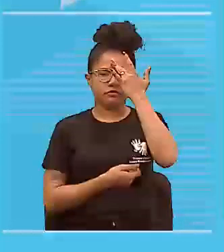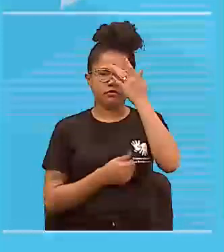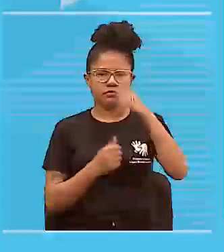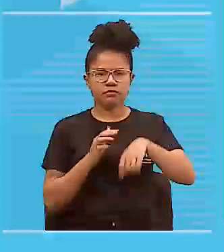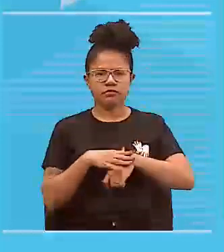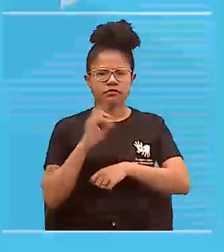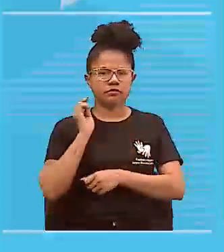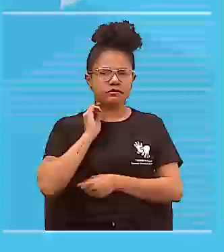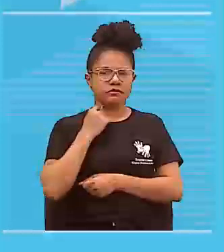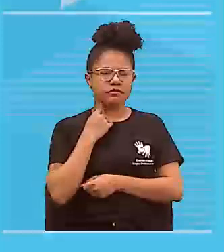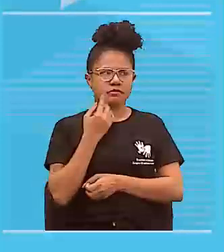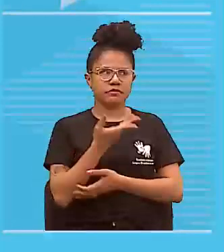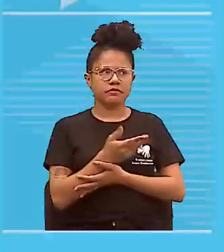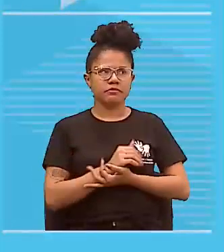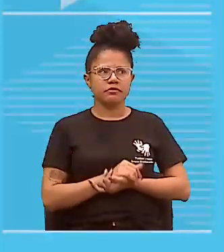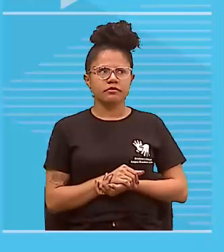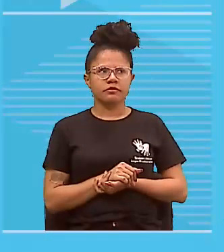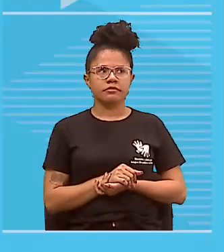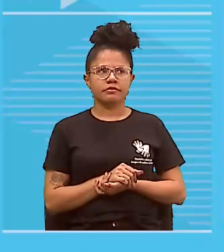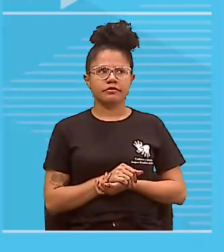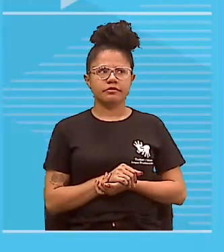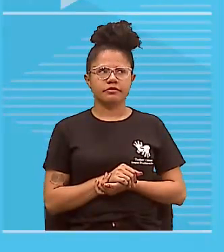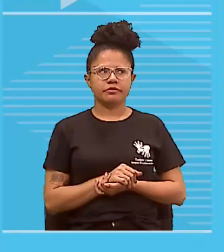ver parte da cordilheira de